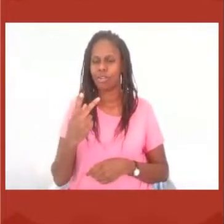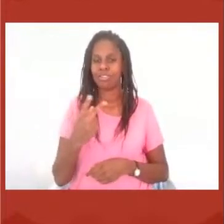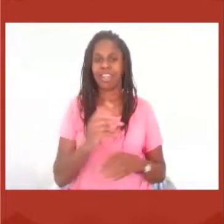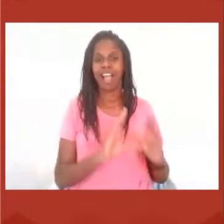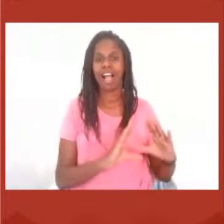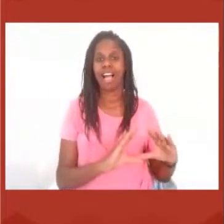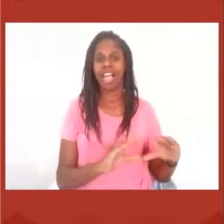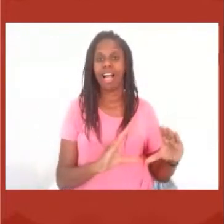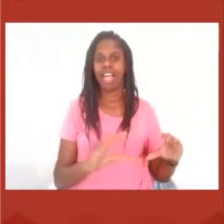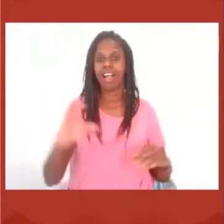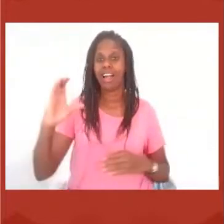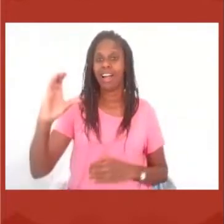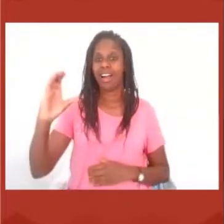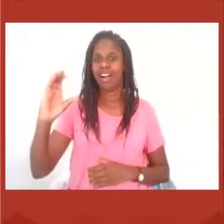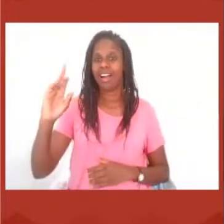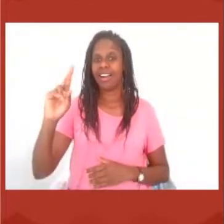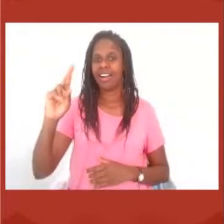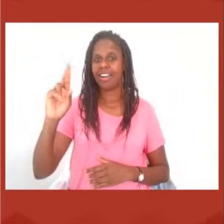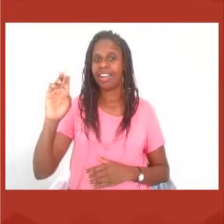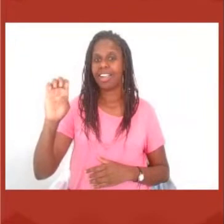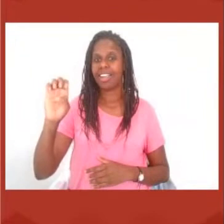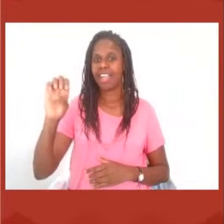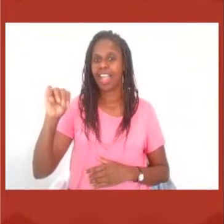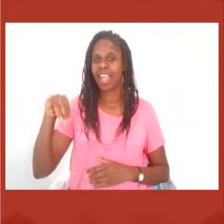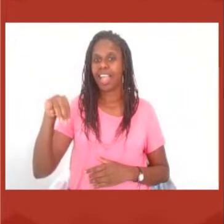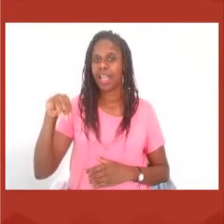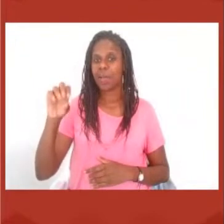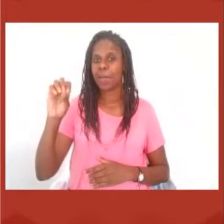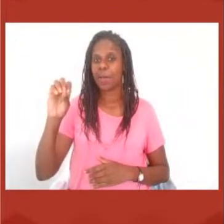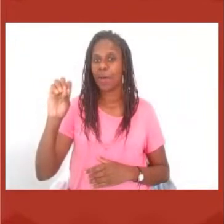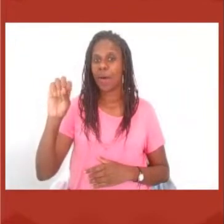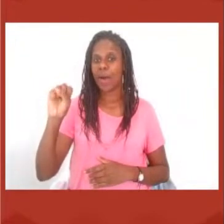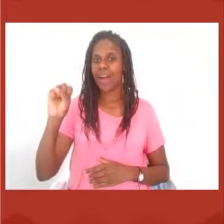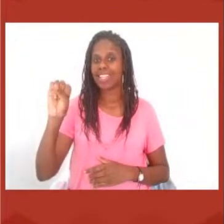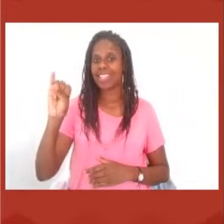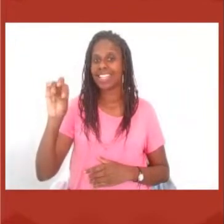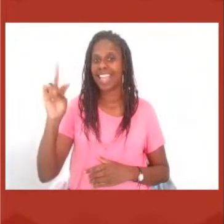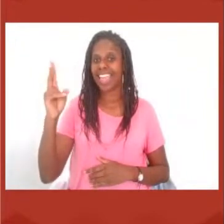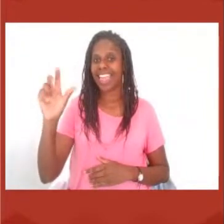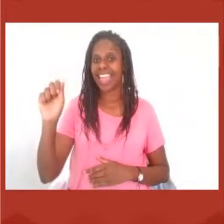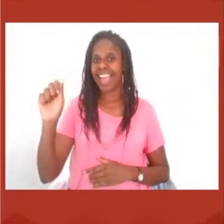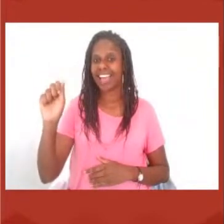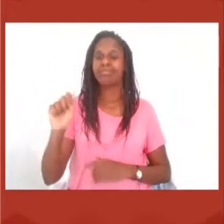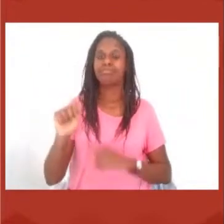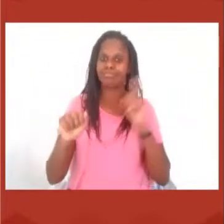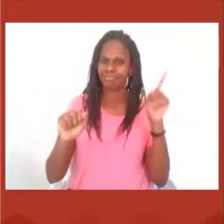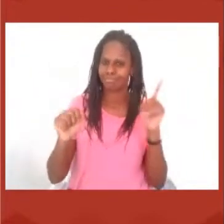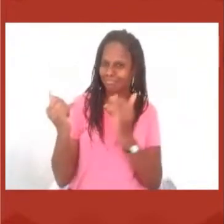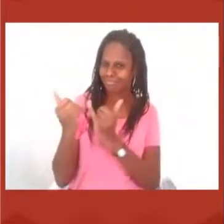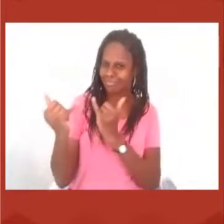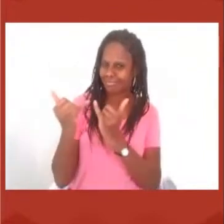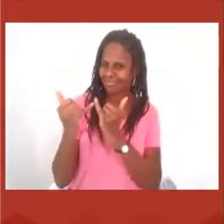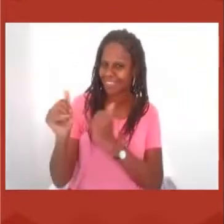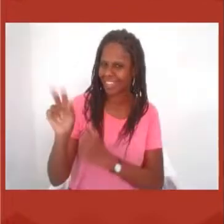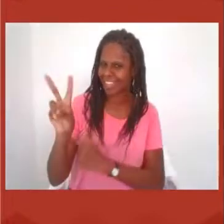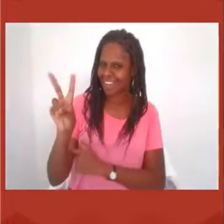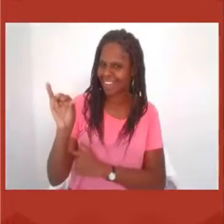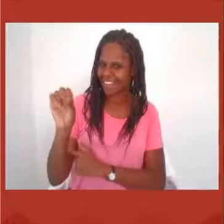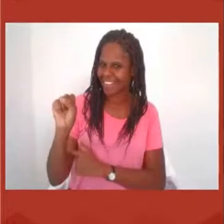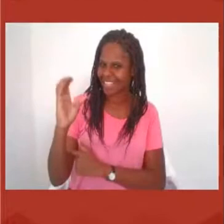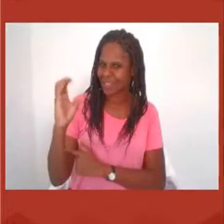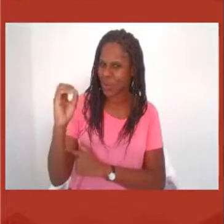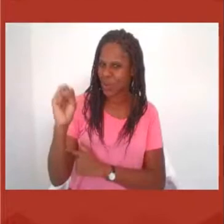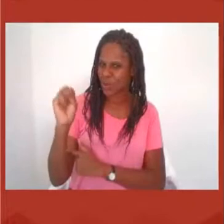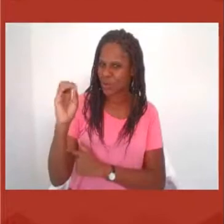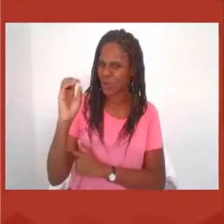Cremosinha. O que isso tem a ver com... Vulgo viscoso. Isso. Então, olha lá.